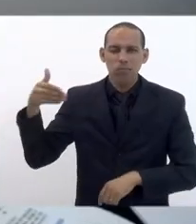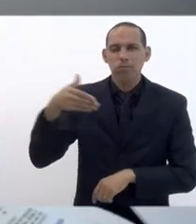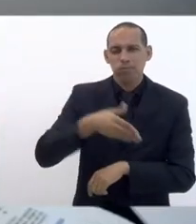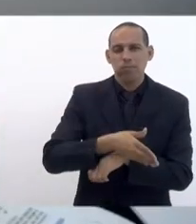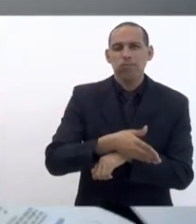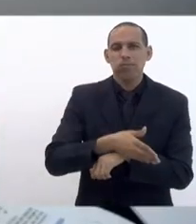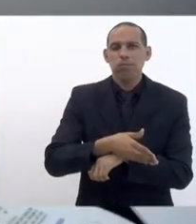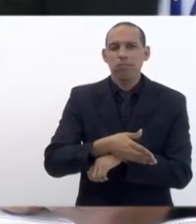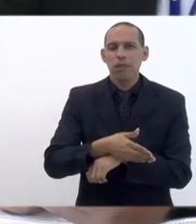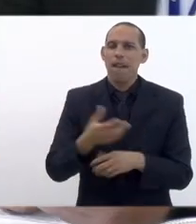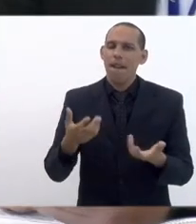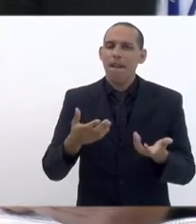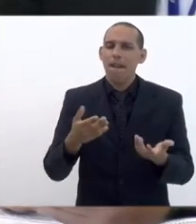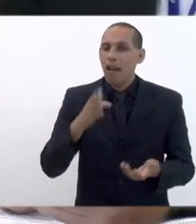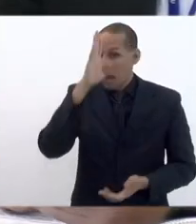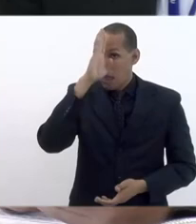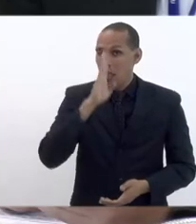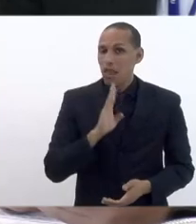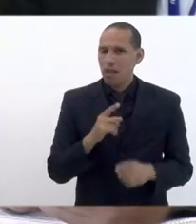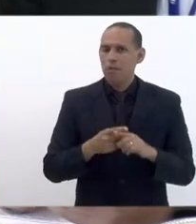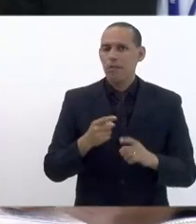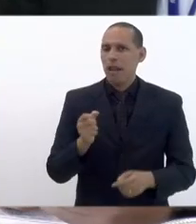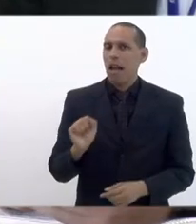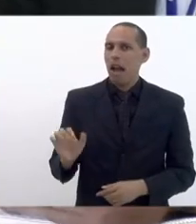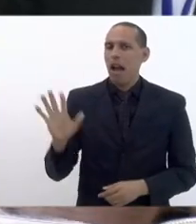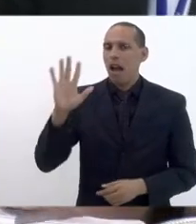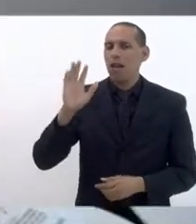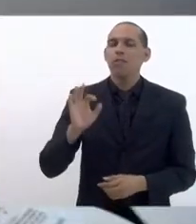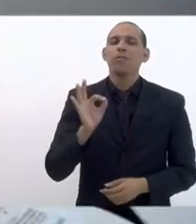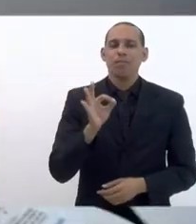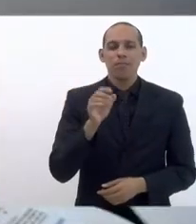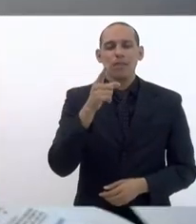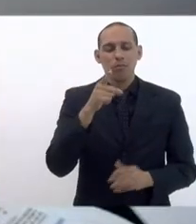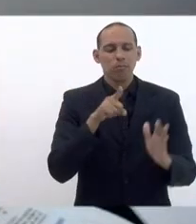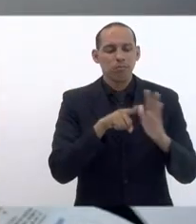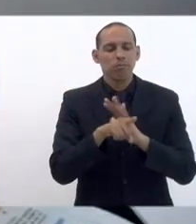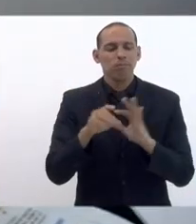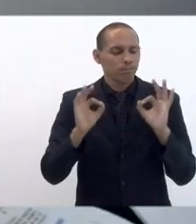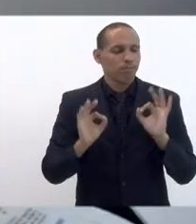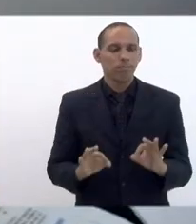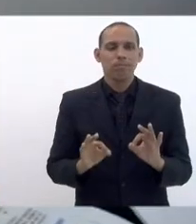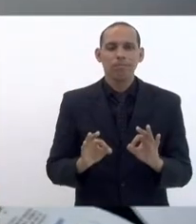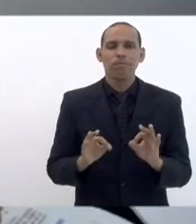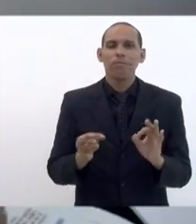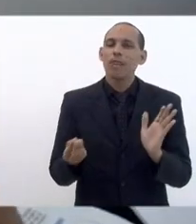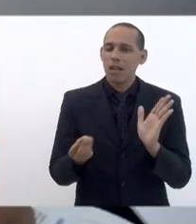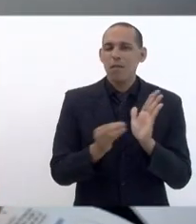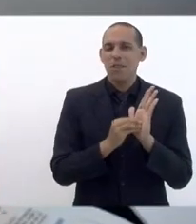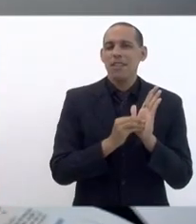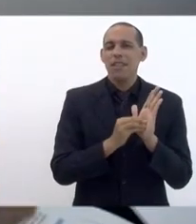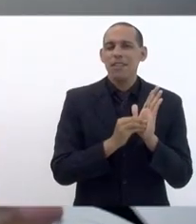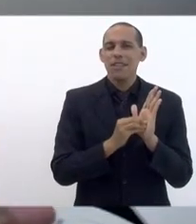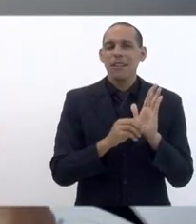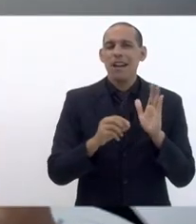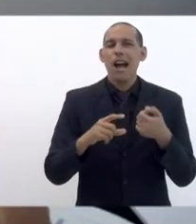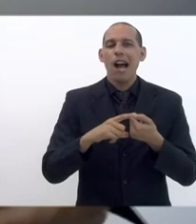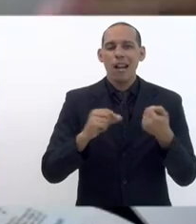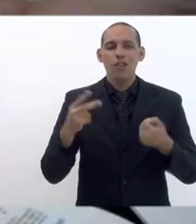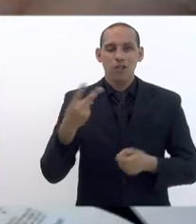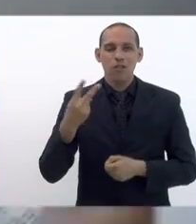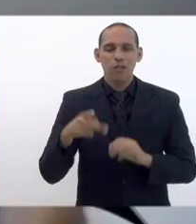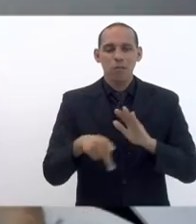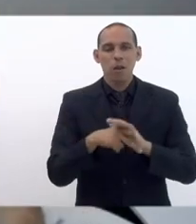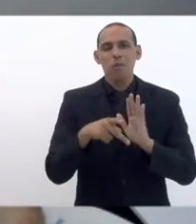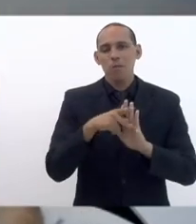ter isenção como refugiado, que é um serviço caro. A sua pergunta é pertinente e ela está respondida no artigo 2º do projeto